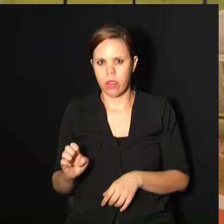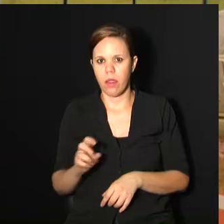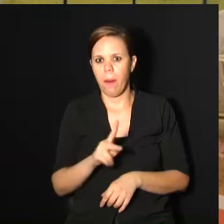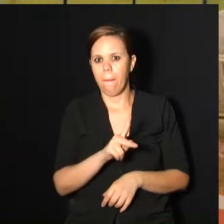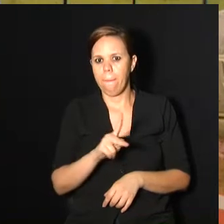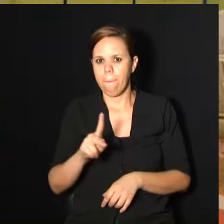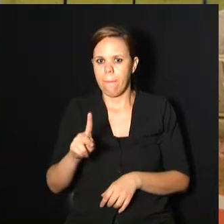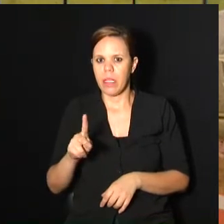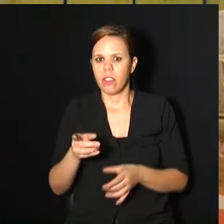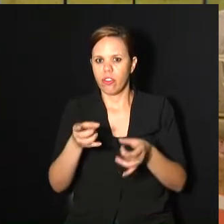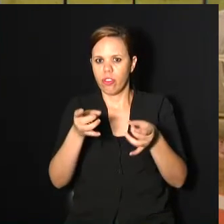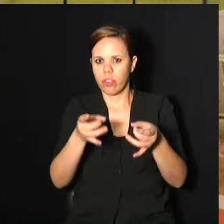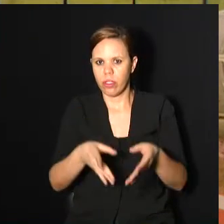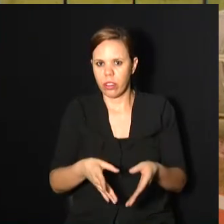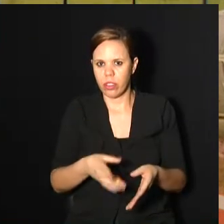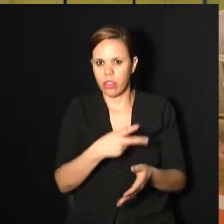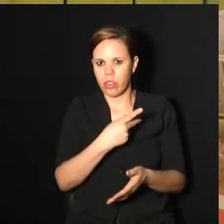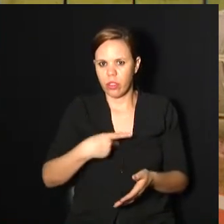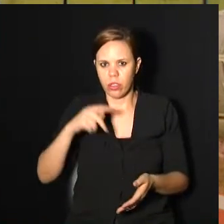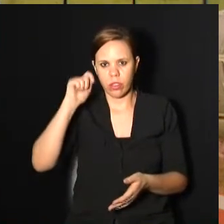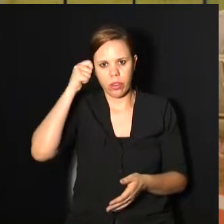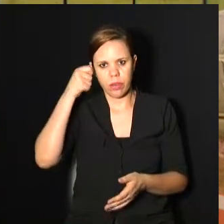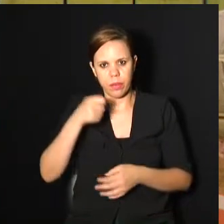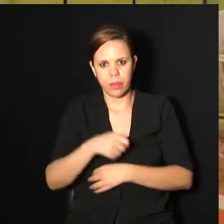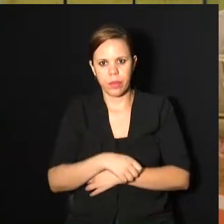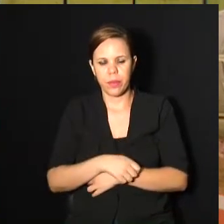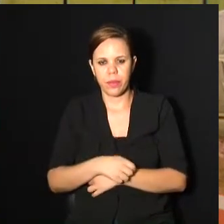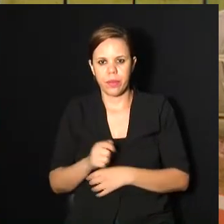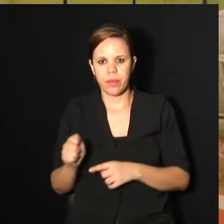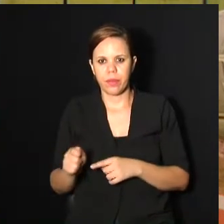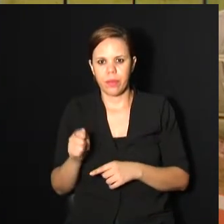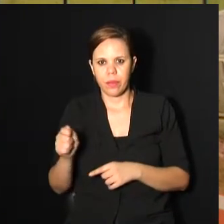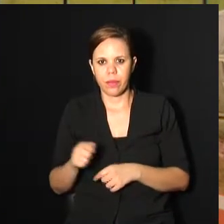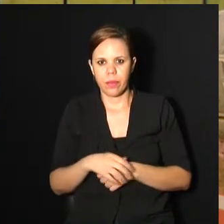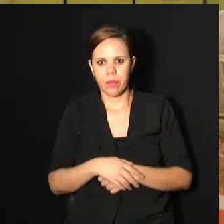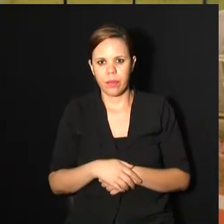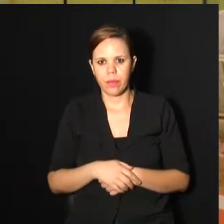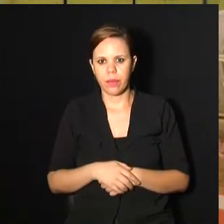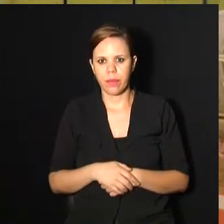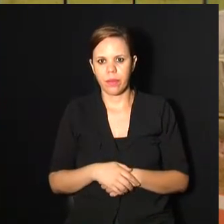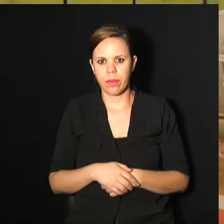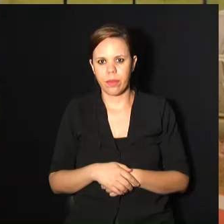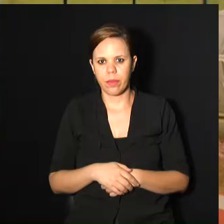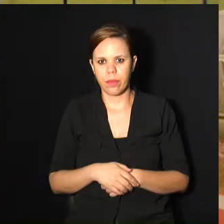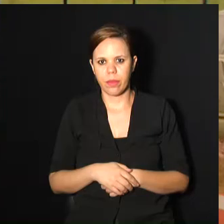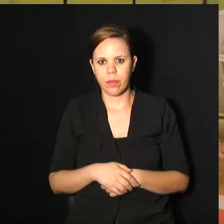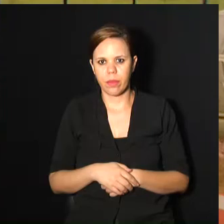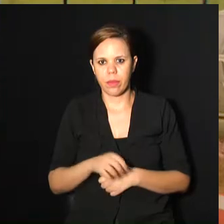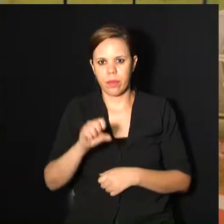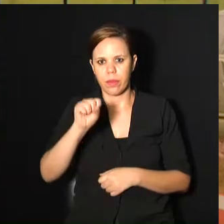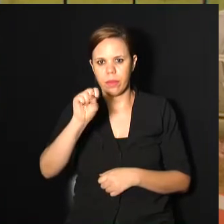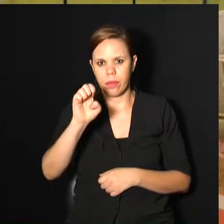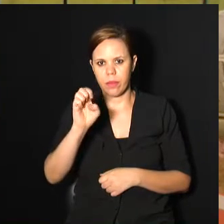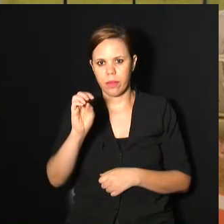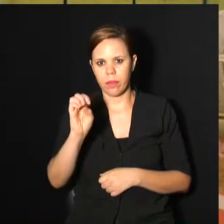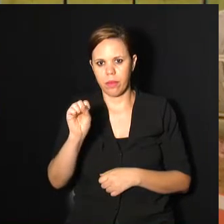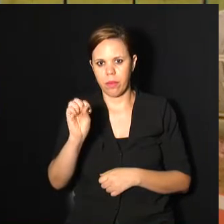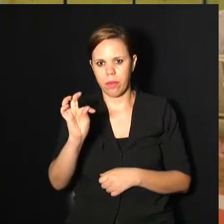Júnior renunciou do cargo de presidente da Associação Atlética Ponte Preta. Sebastião